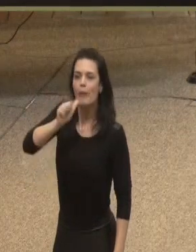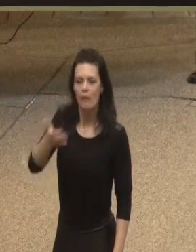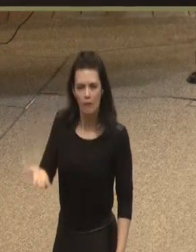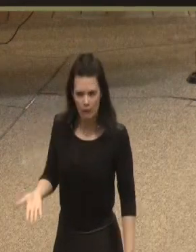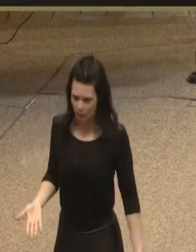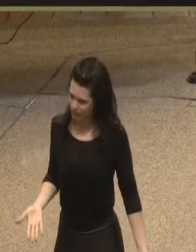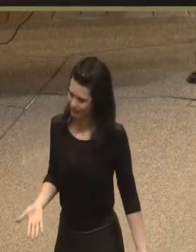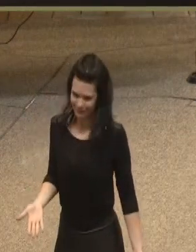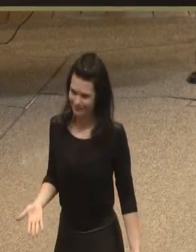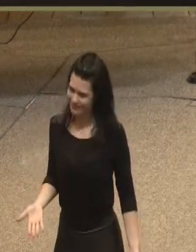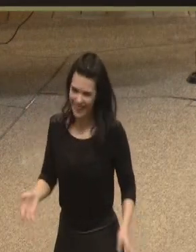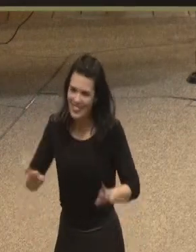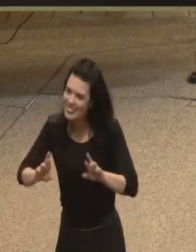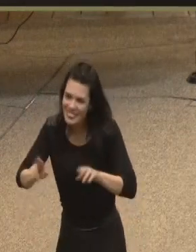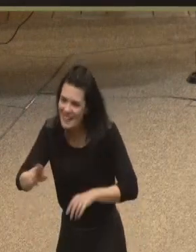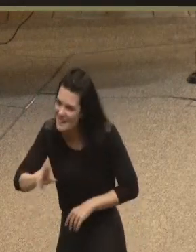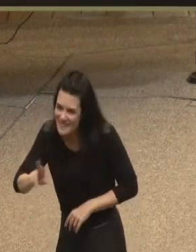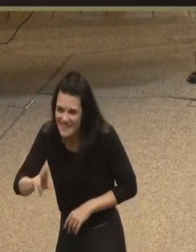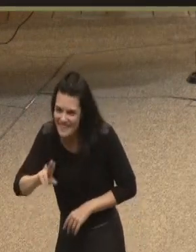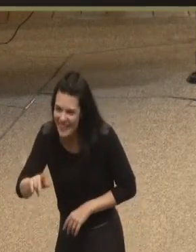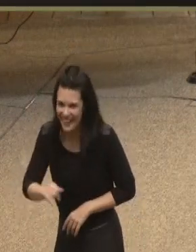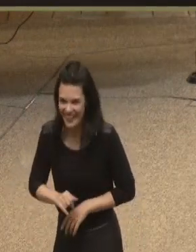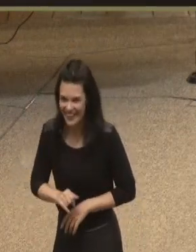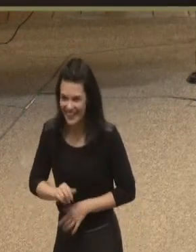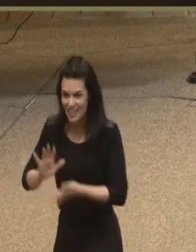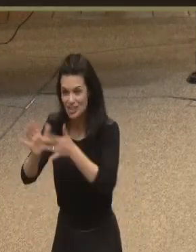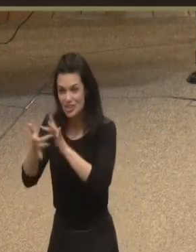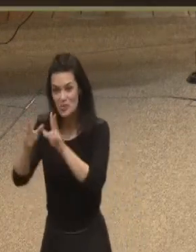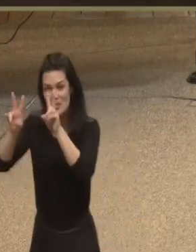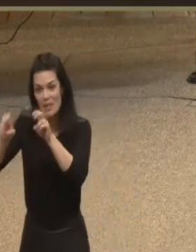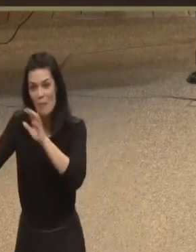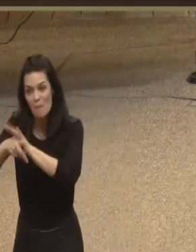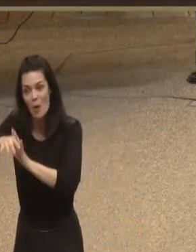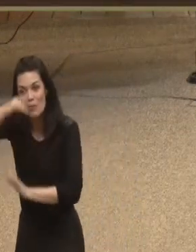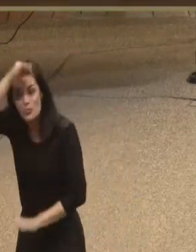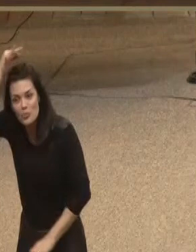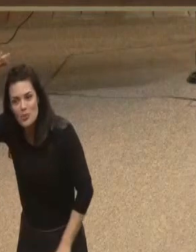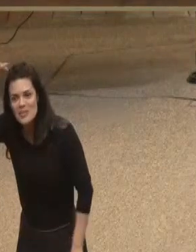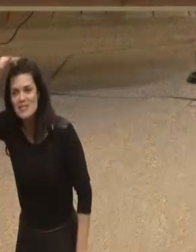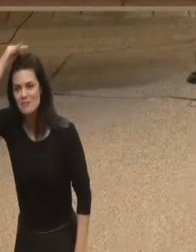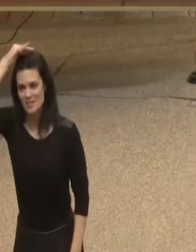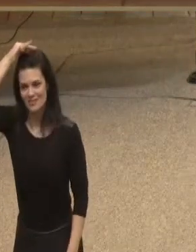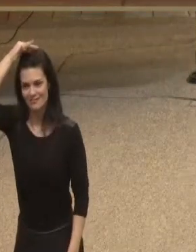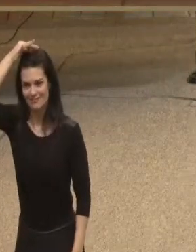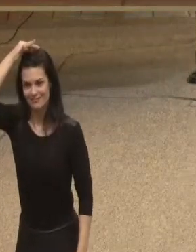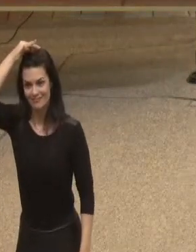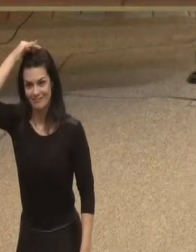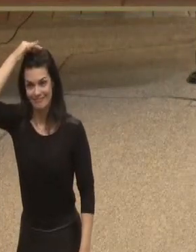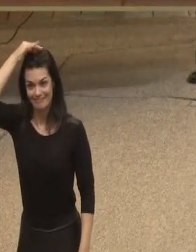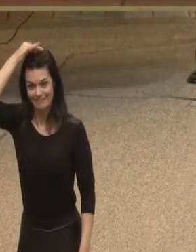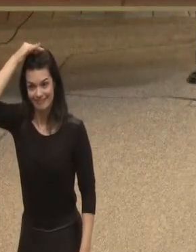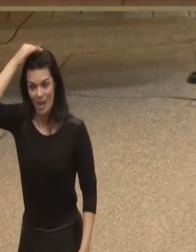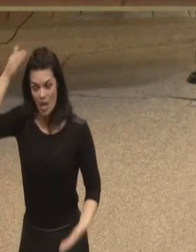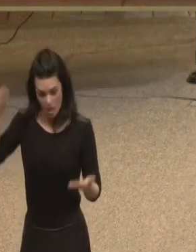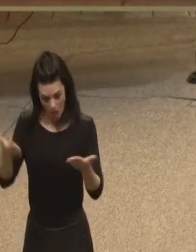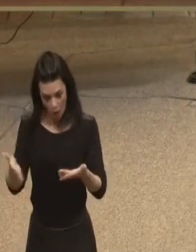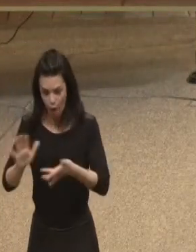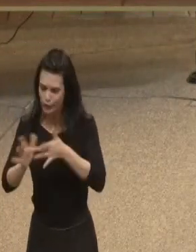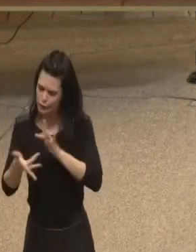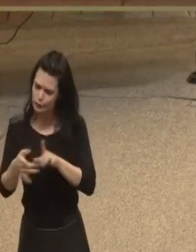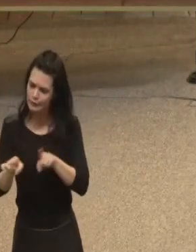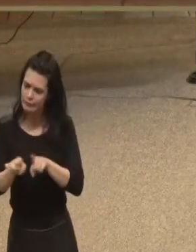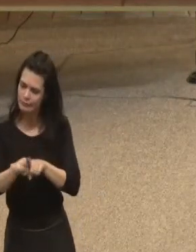Mas aqui, meus irmãos, nós temos uma situação diferente e mais séria. Não